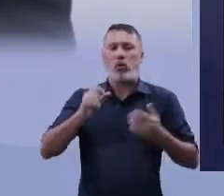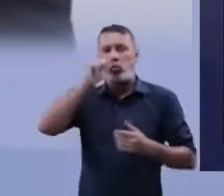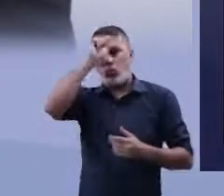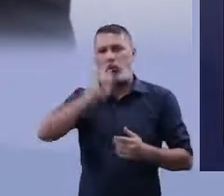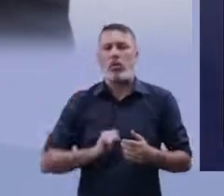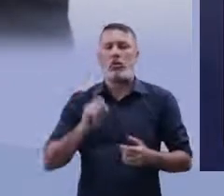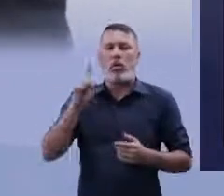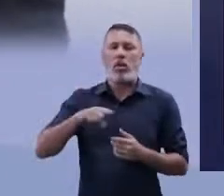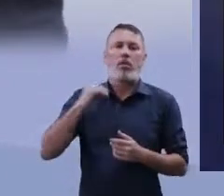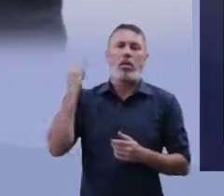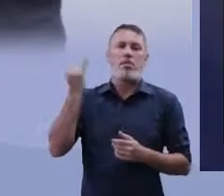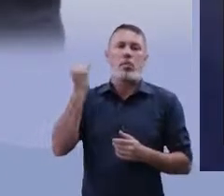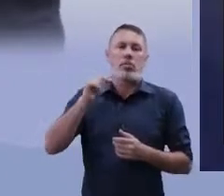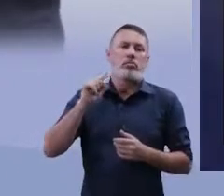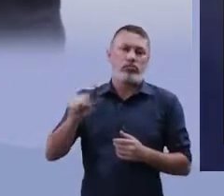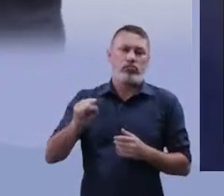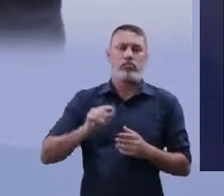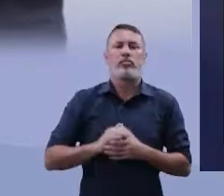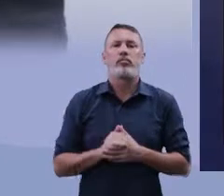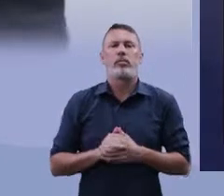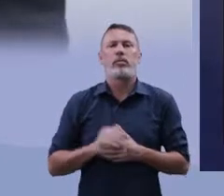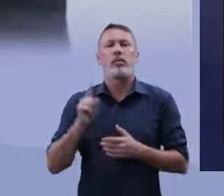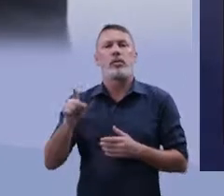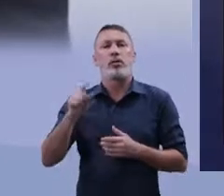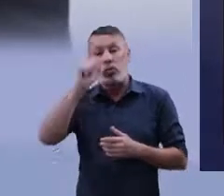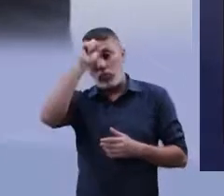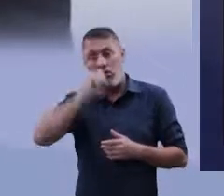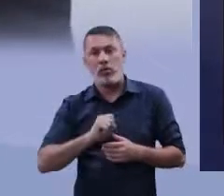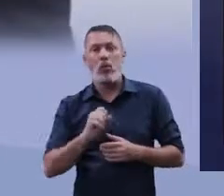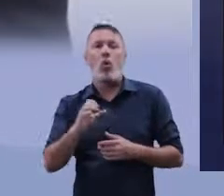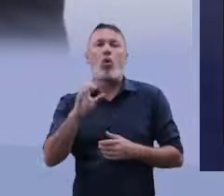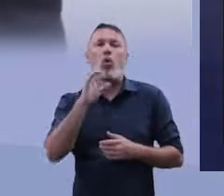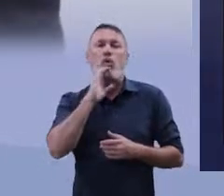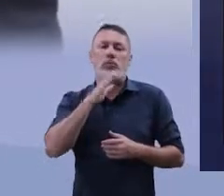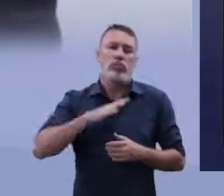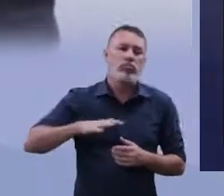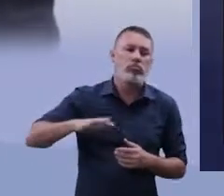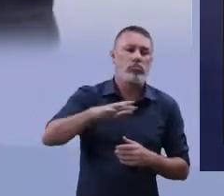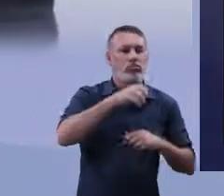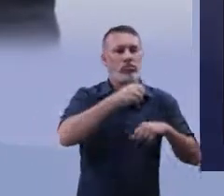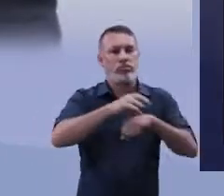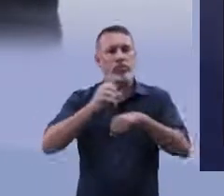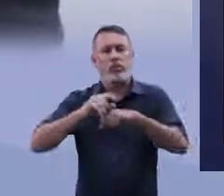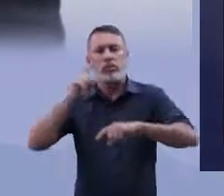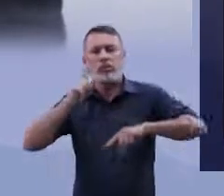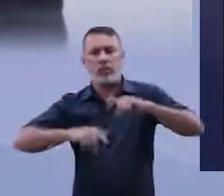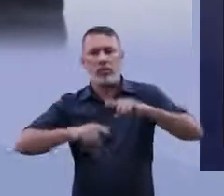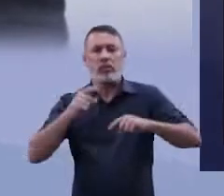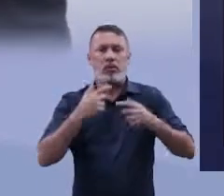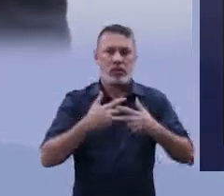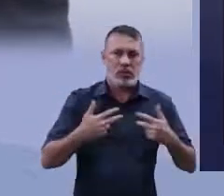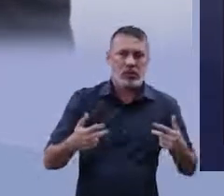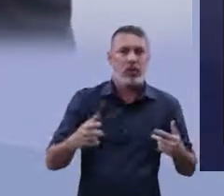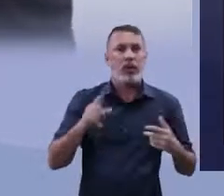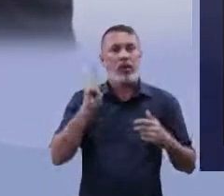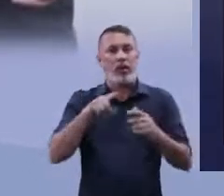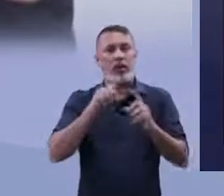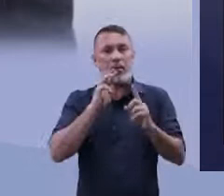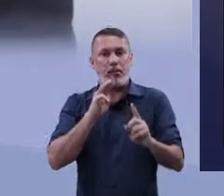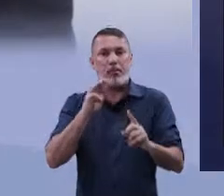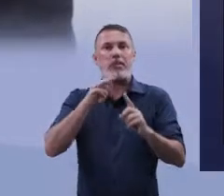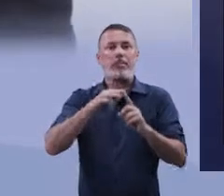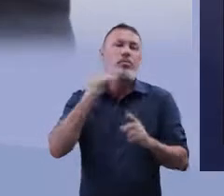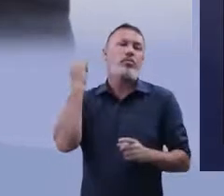a ter importância. Então, é o sujeito que determina o conhecimento e não o objeto. O sujeito passa a ter uma missão